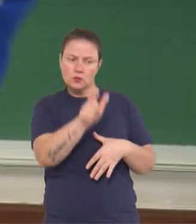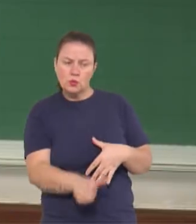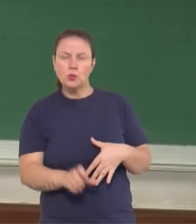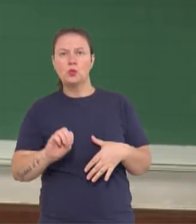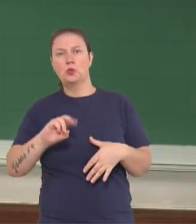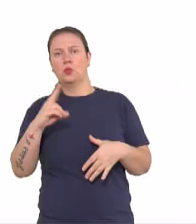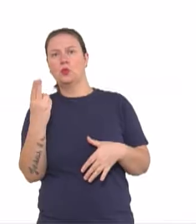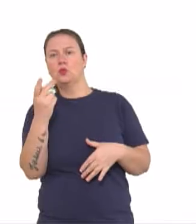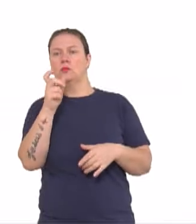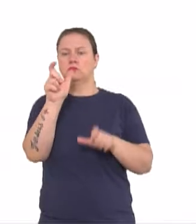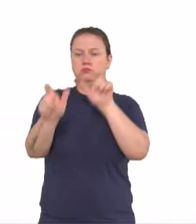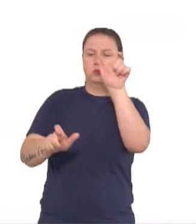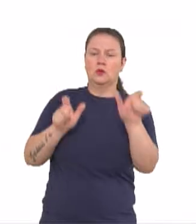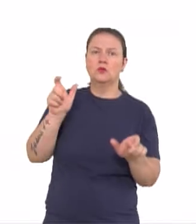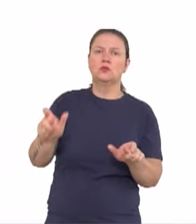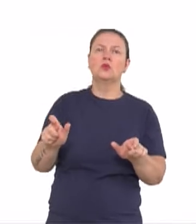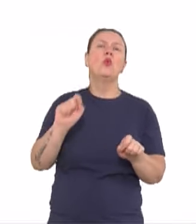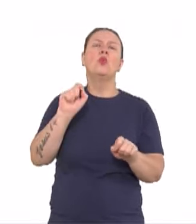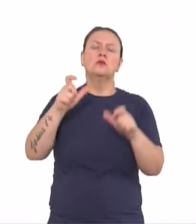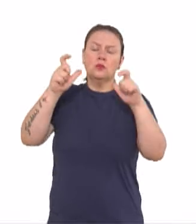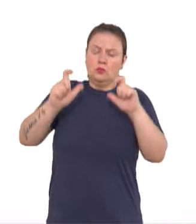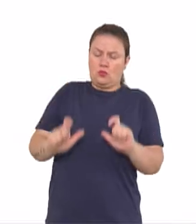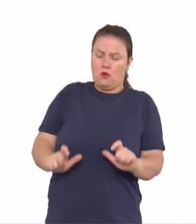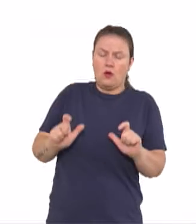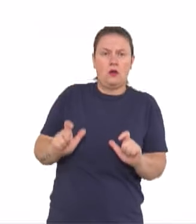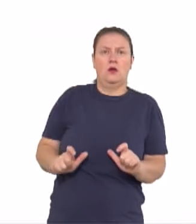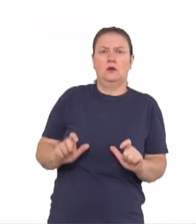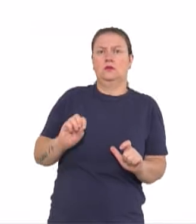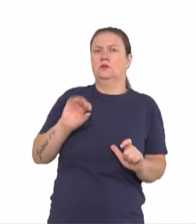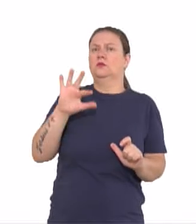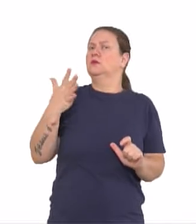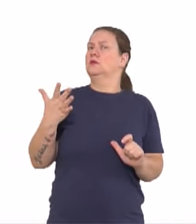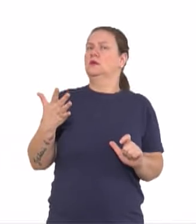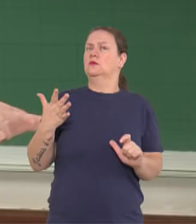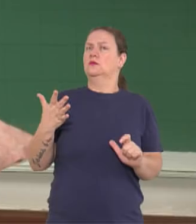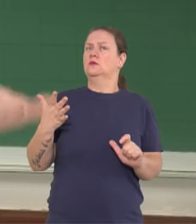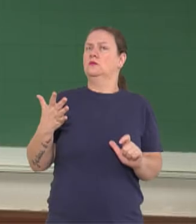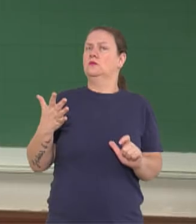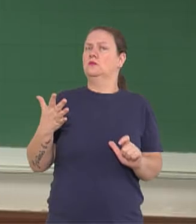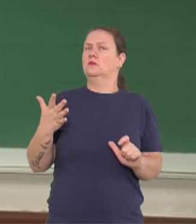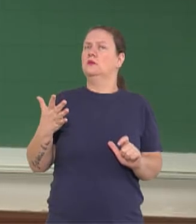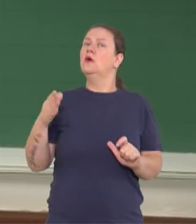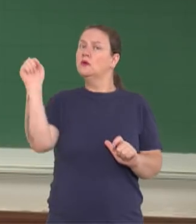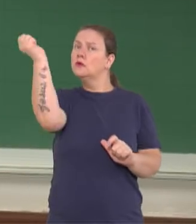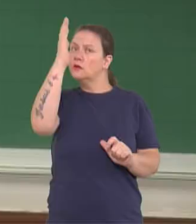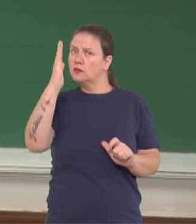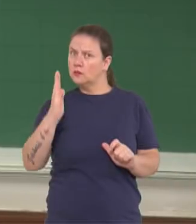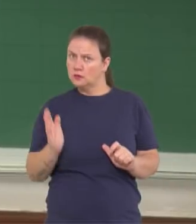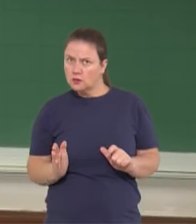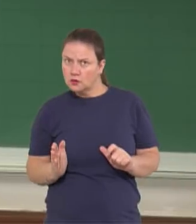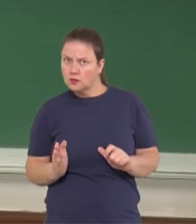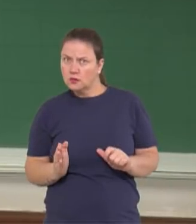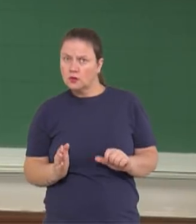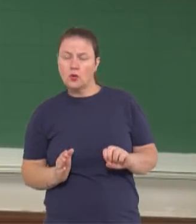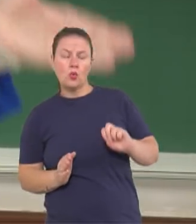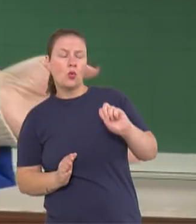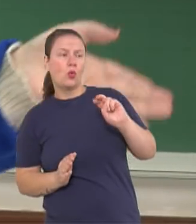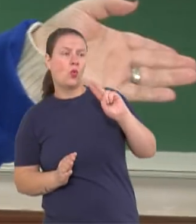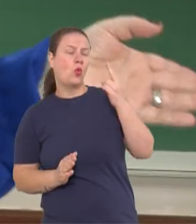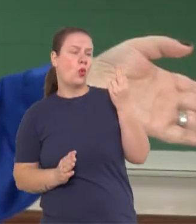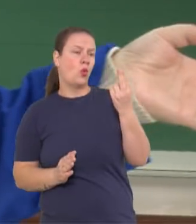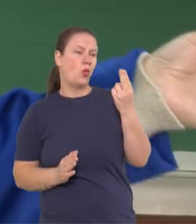telespectador, onde que aconteceram esses fatos, né? Em que local eles aconteceram. Foi no Brasil, né? Foi no município